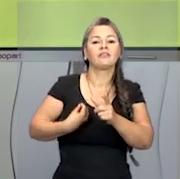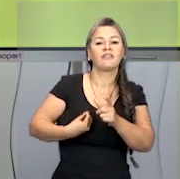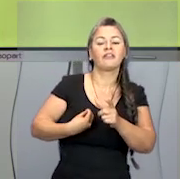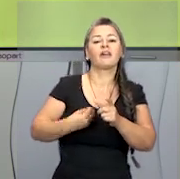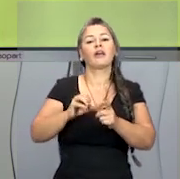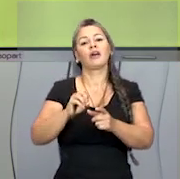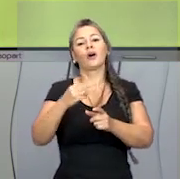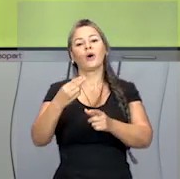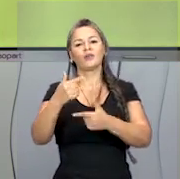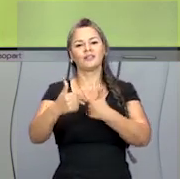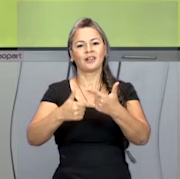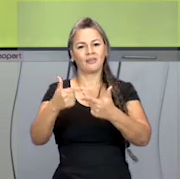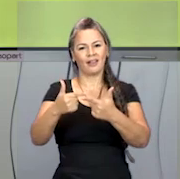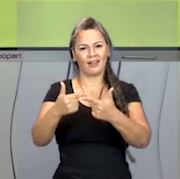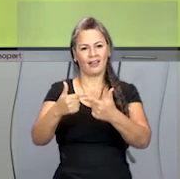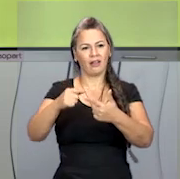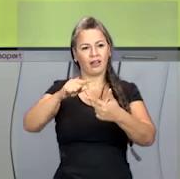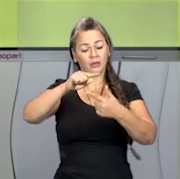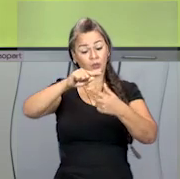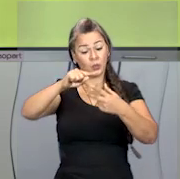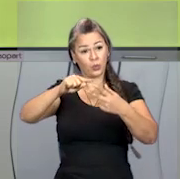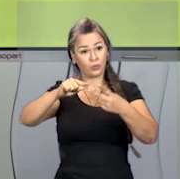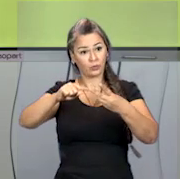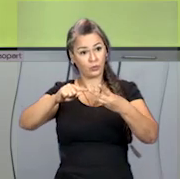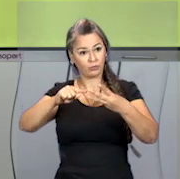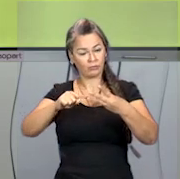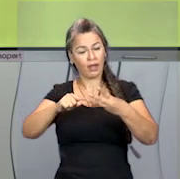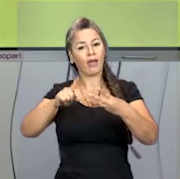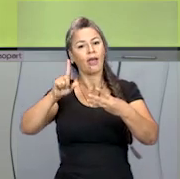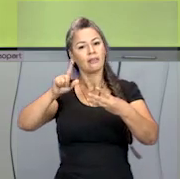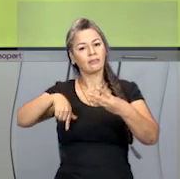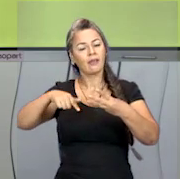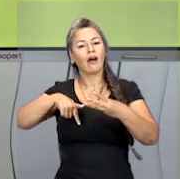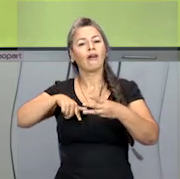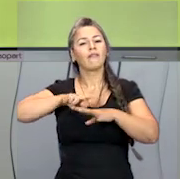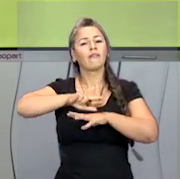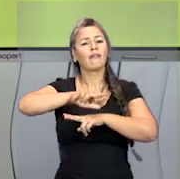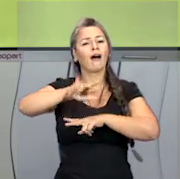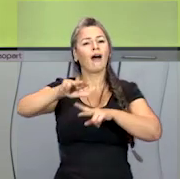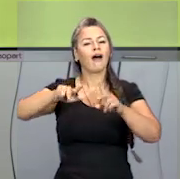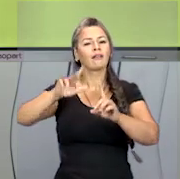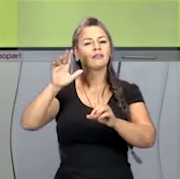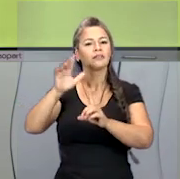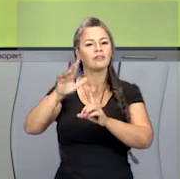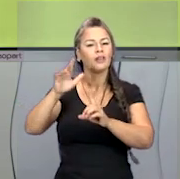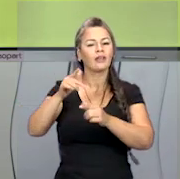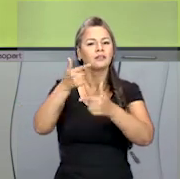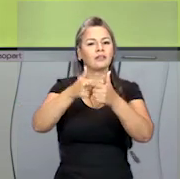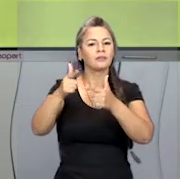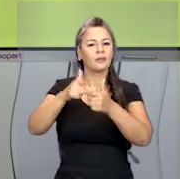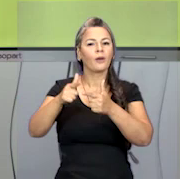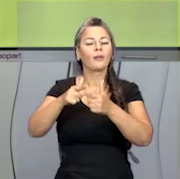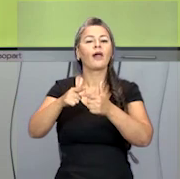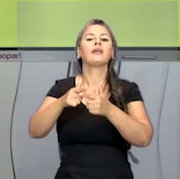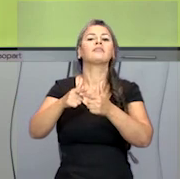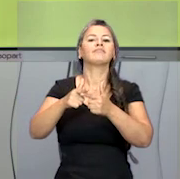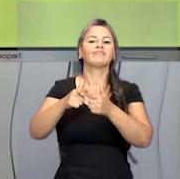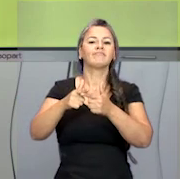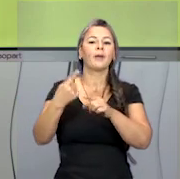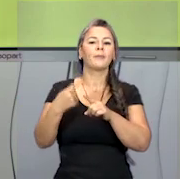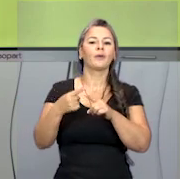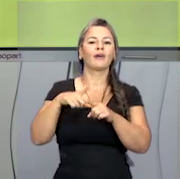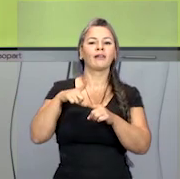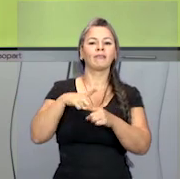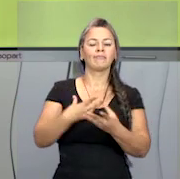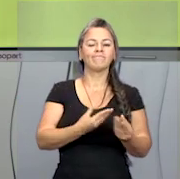Então, são dilemas colocados pelo autor. Então, Todos esses que estão privados, a gente passou